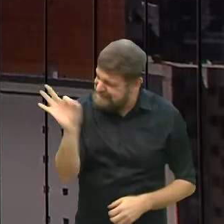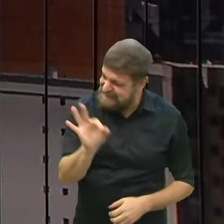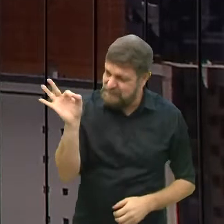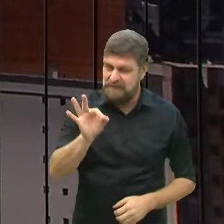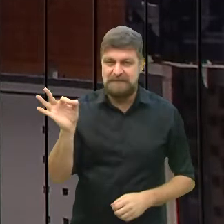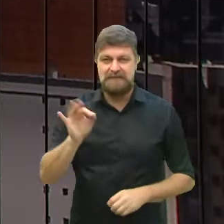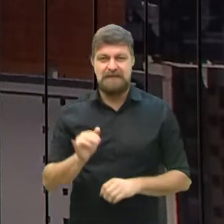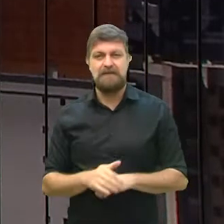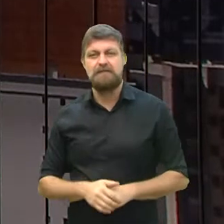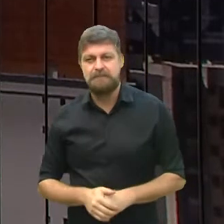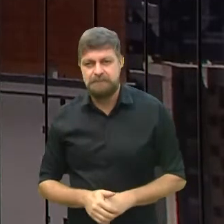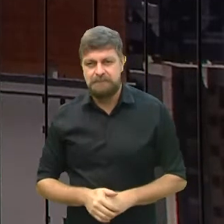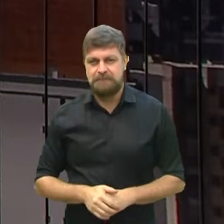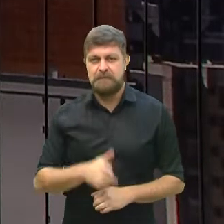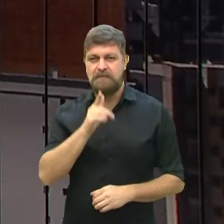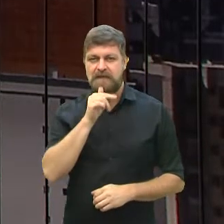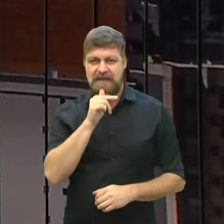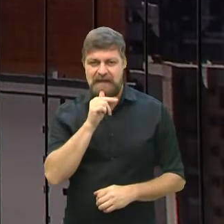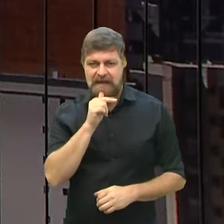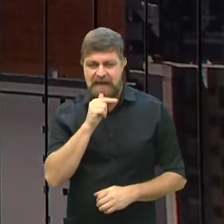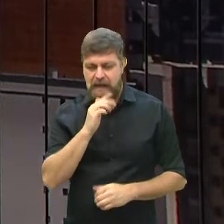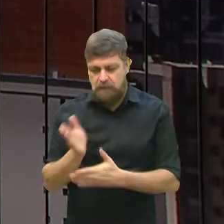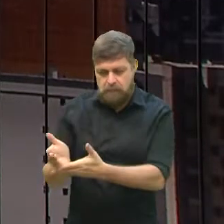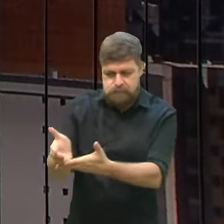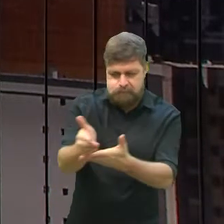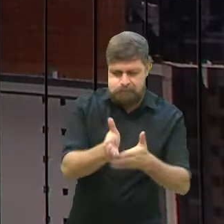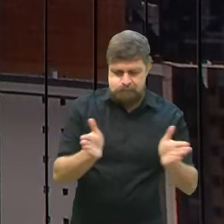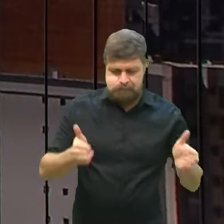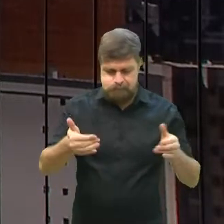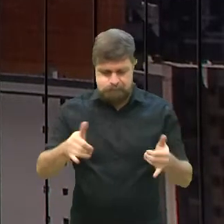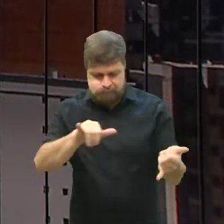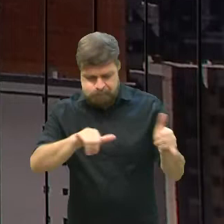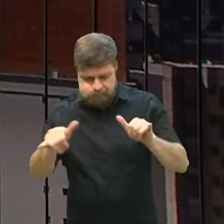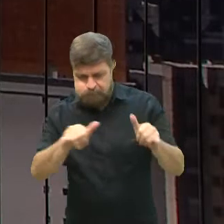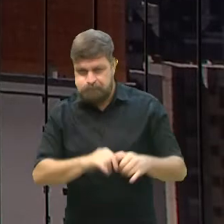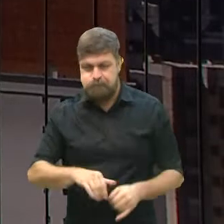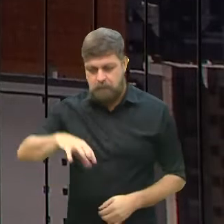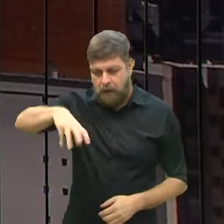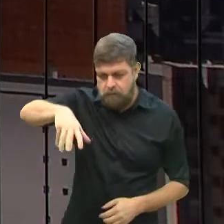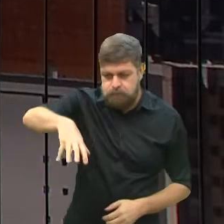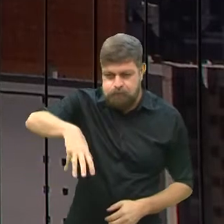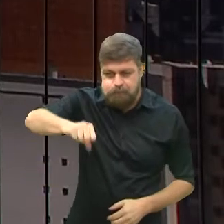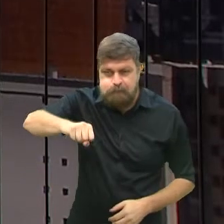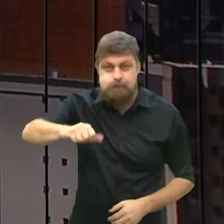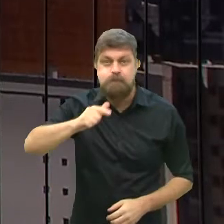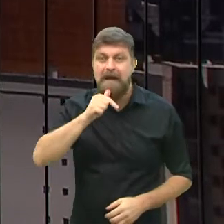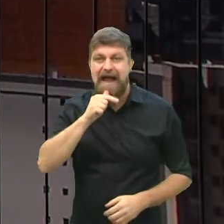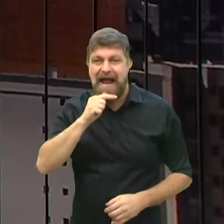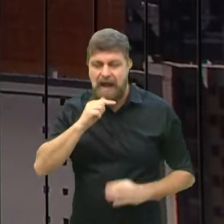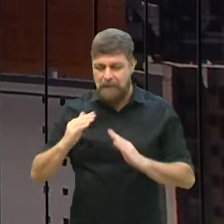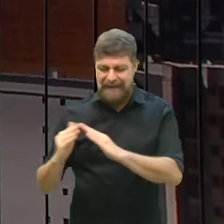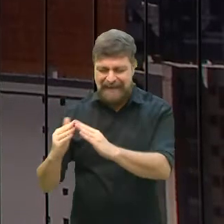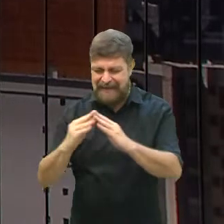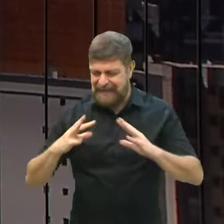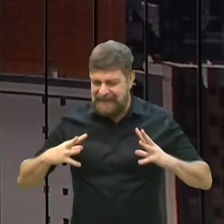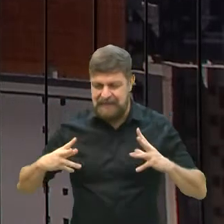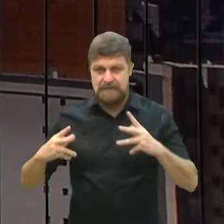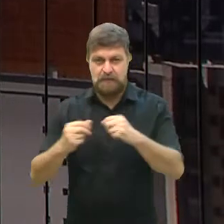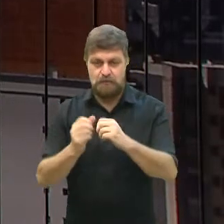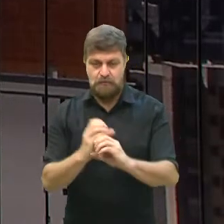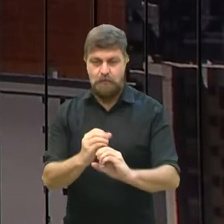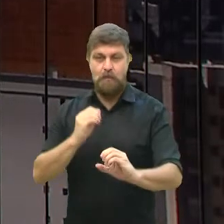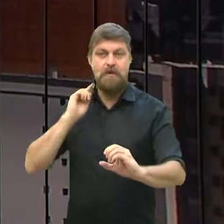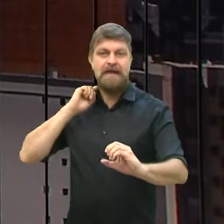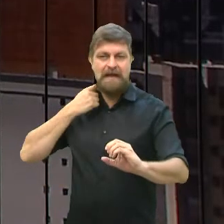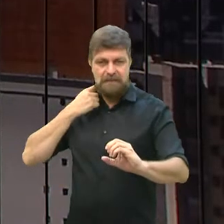Sanasa. 300% de água coletada, de abastecimento de água, de coleta e tratamento dos